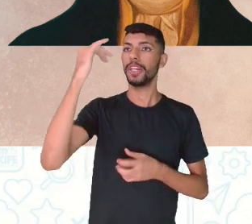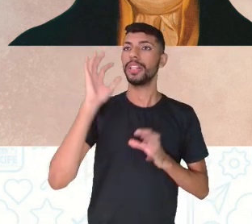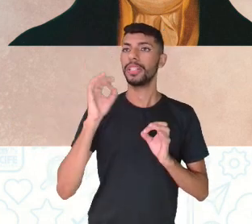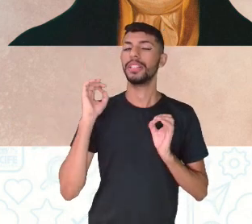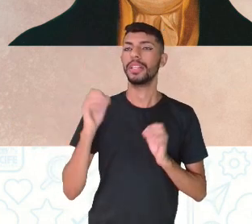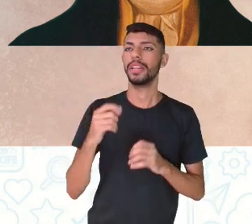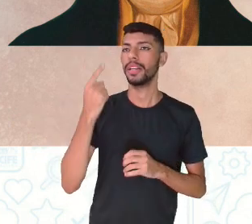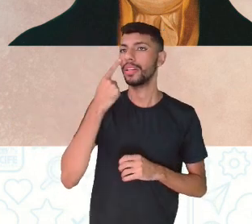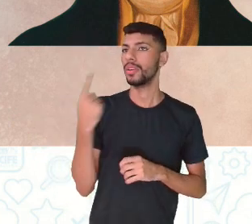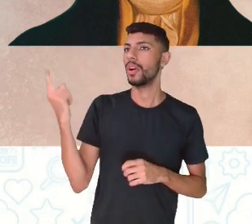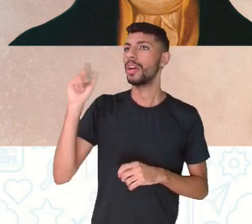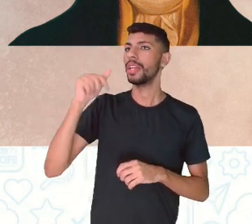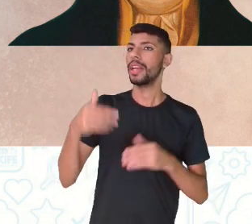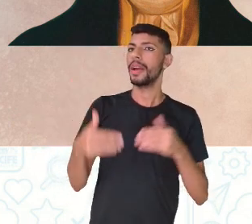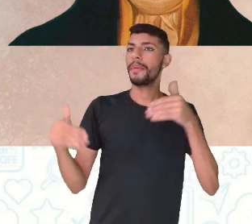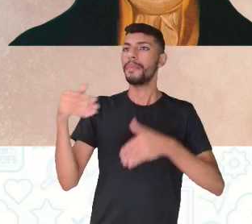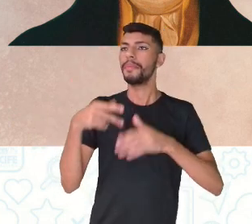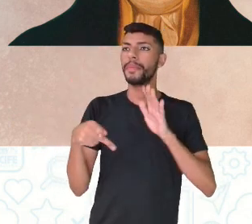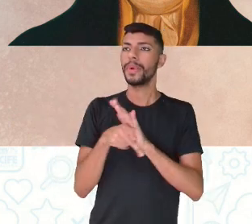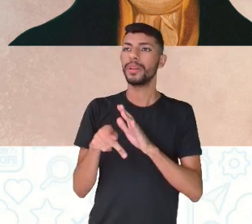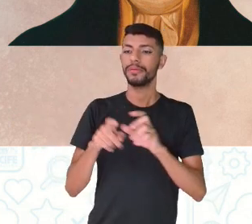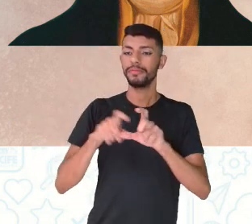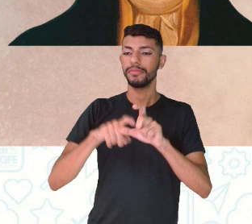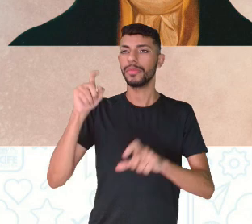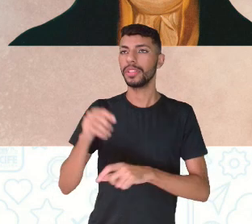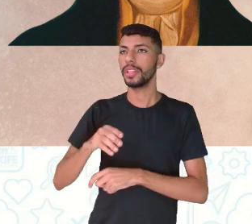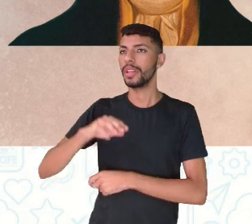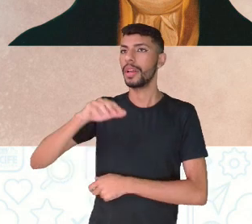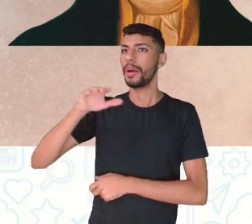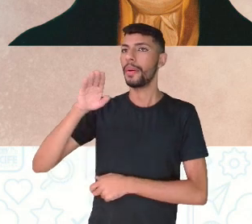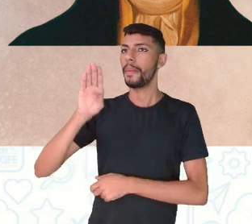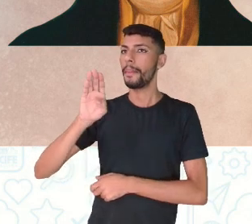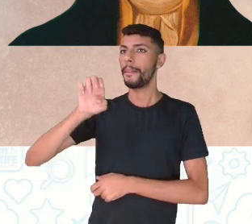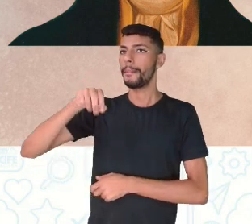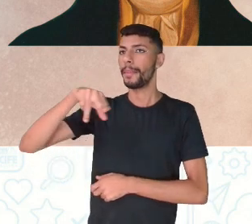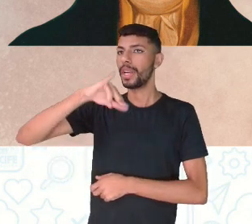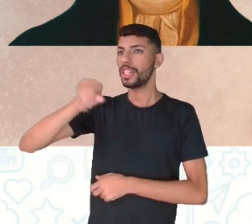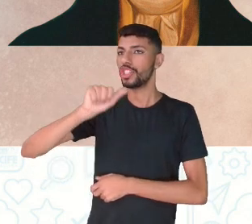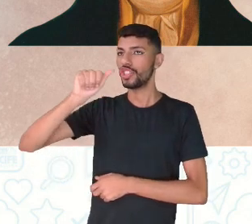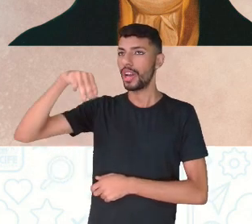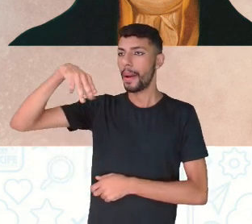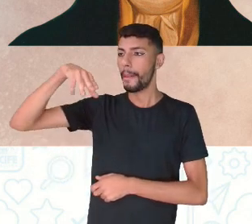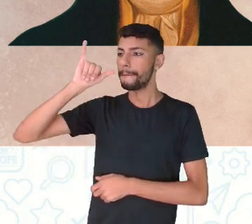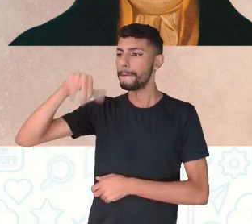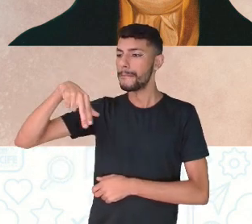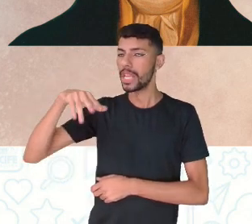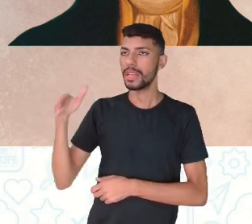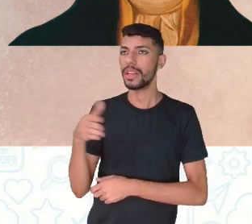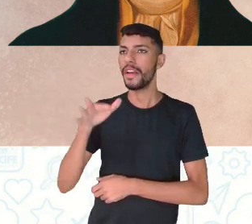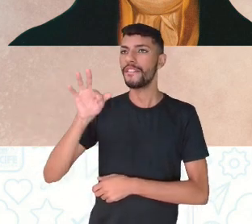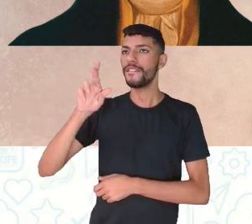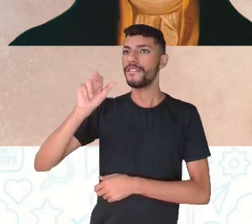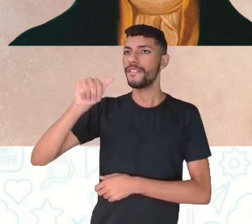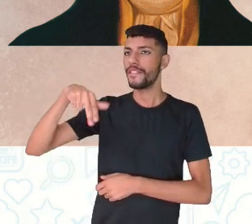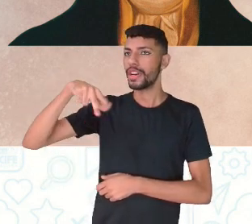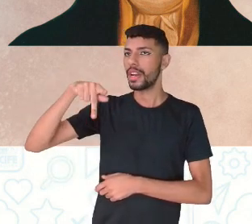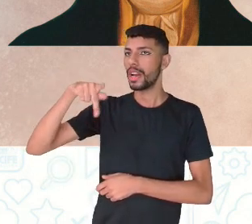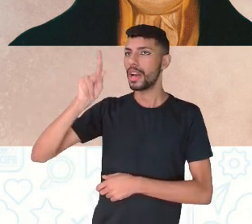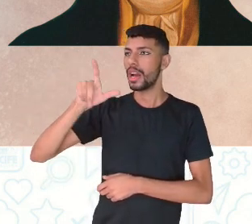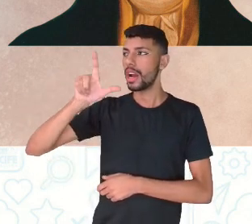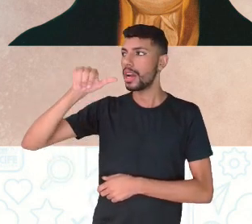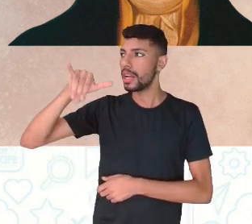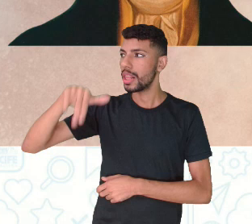né, que foram autores dessas declarações, que é Benjamin Franklin, um dos patronos, né, um aí dos autores